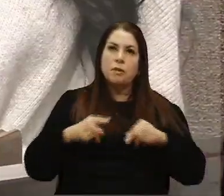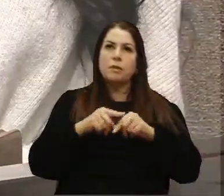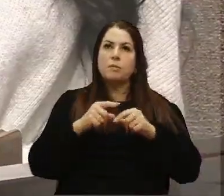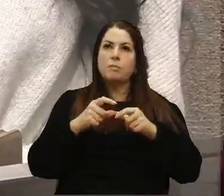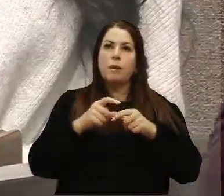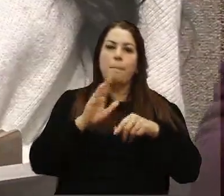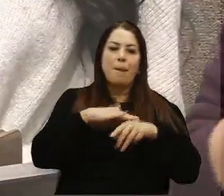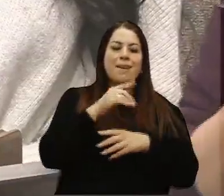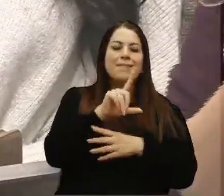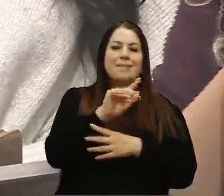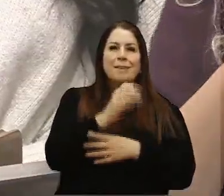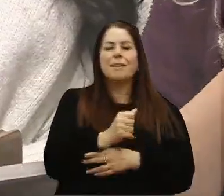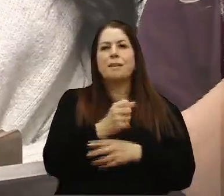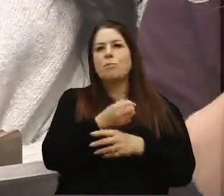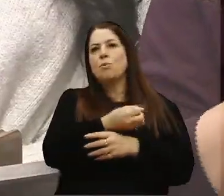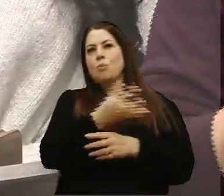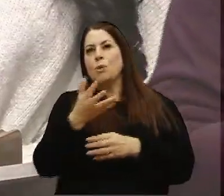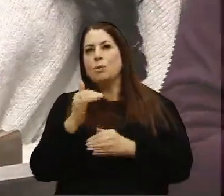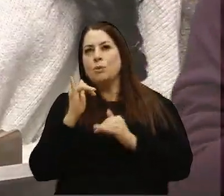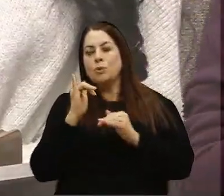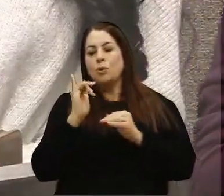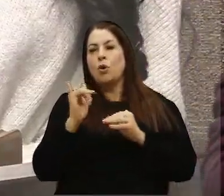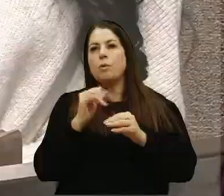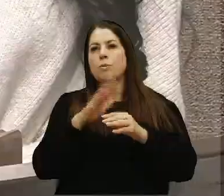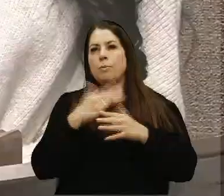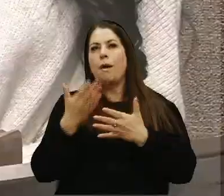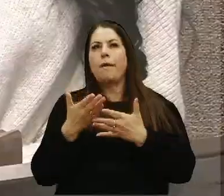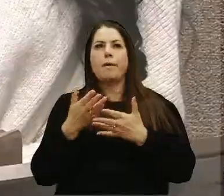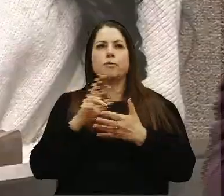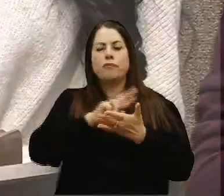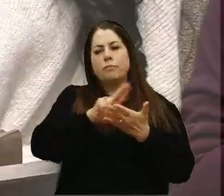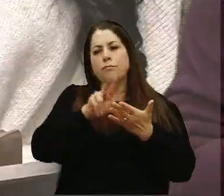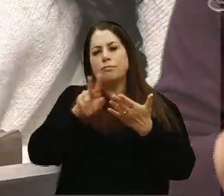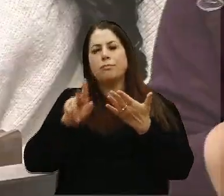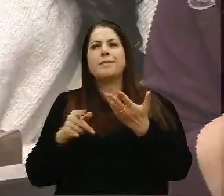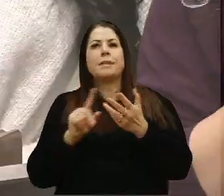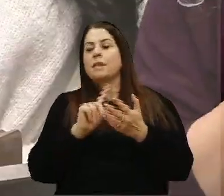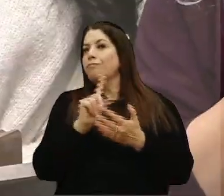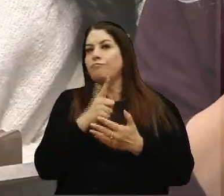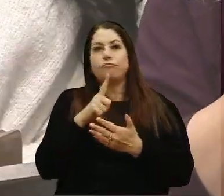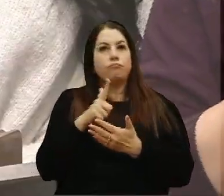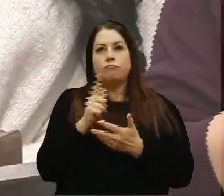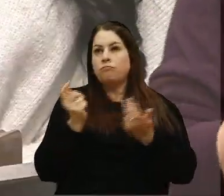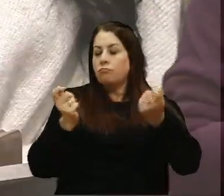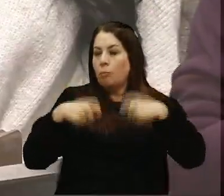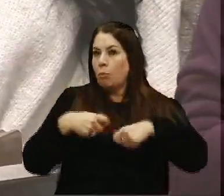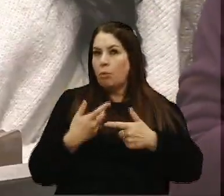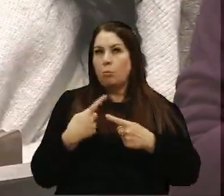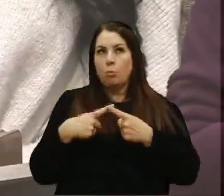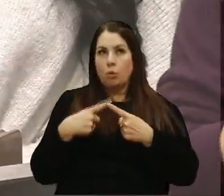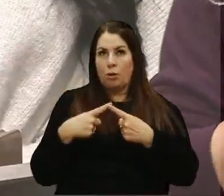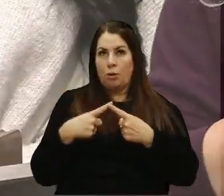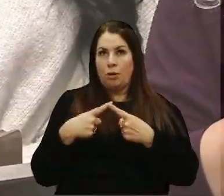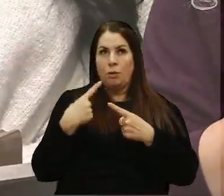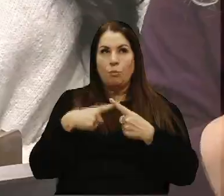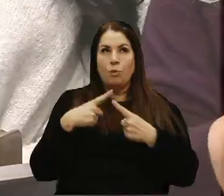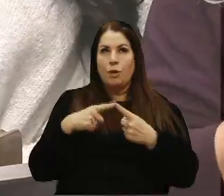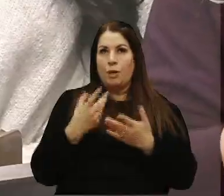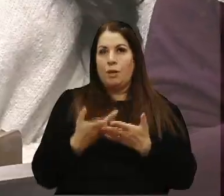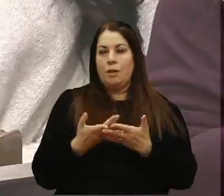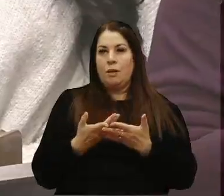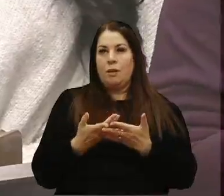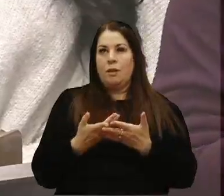aumentar a linha, para aumentar a quantidade de ônibus, para diversas coisas que não tem a possibilidade. Por quê? Porque a